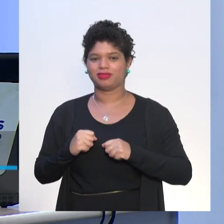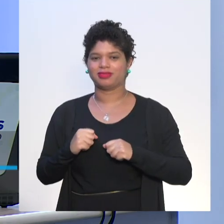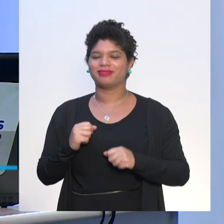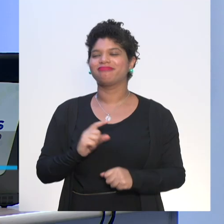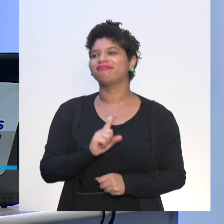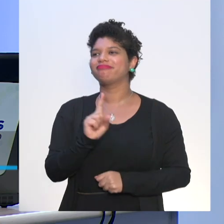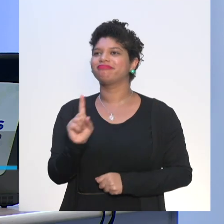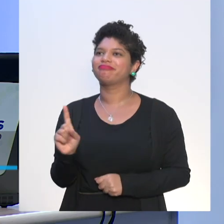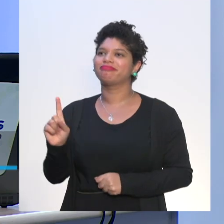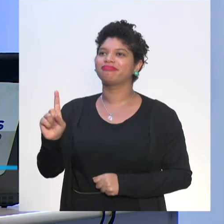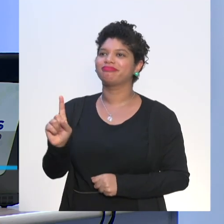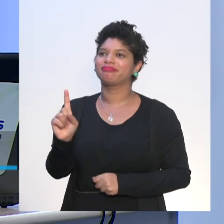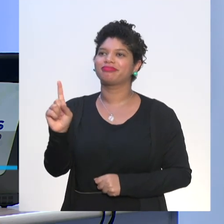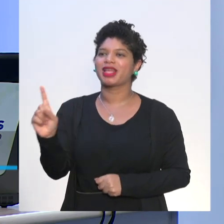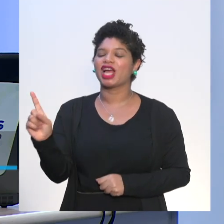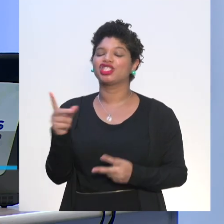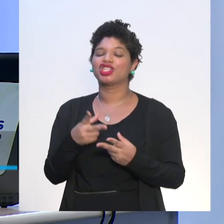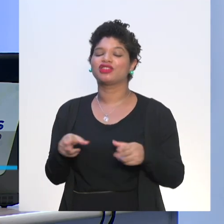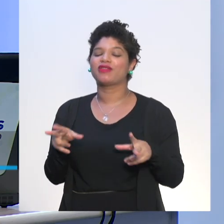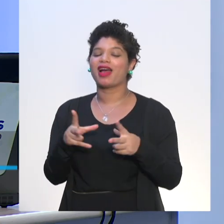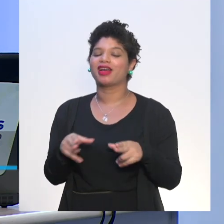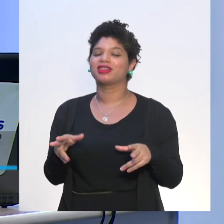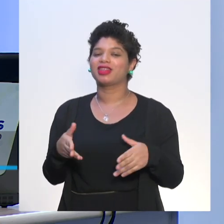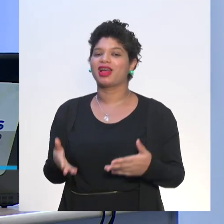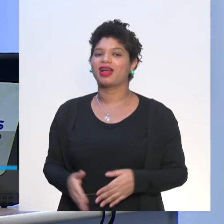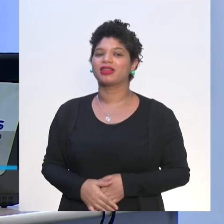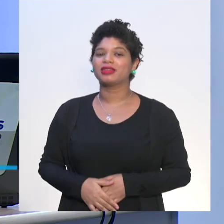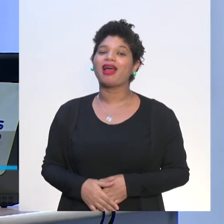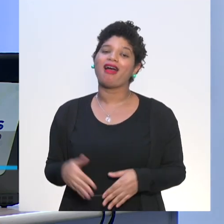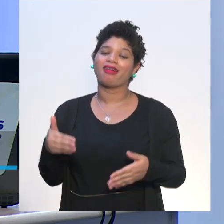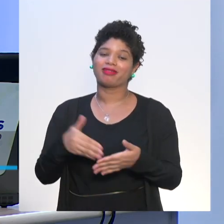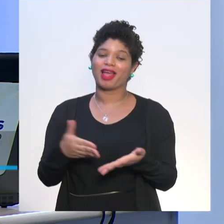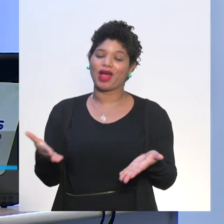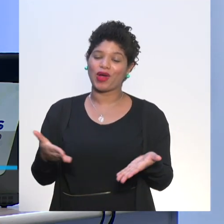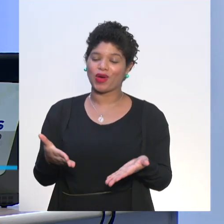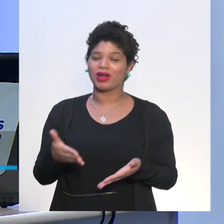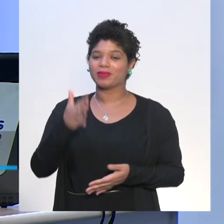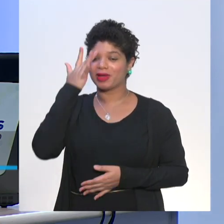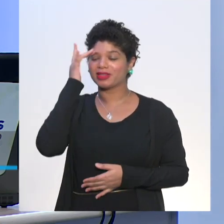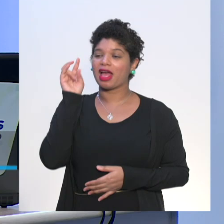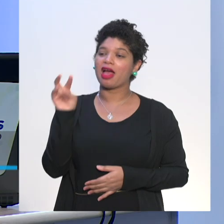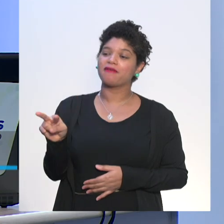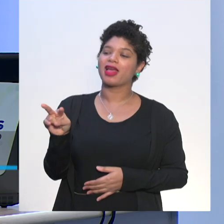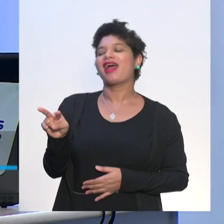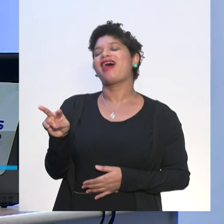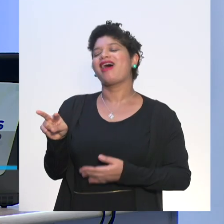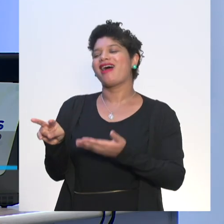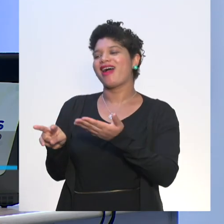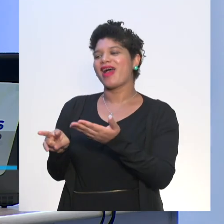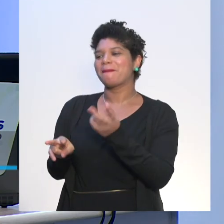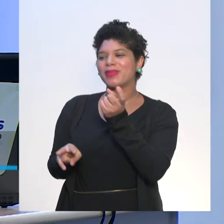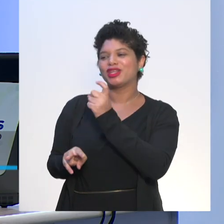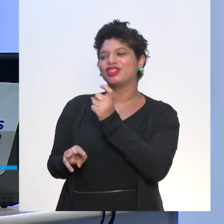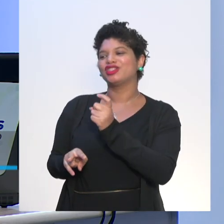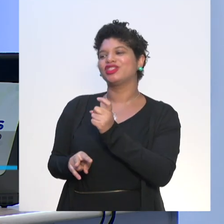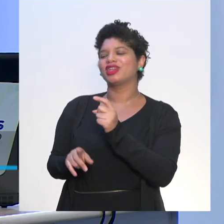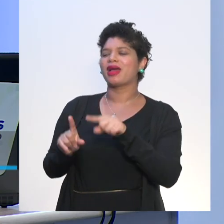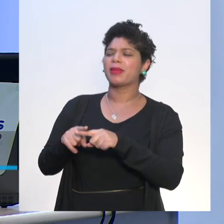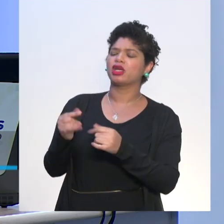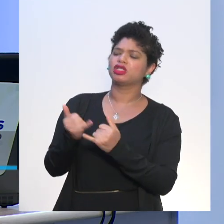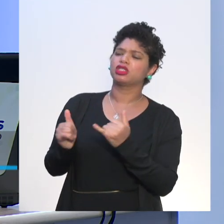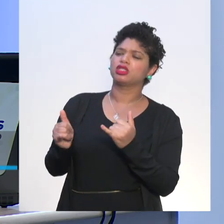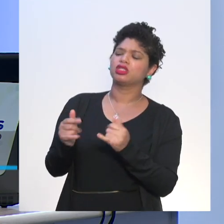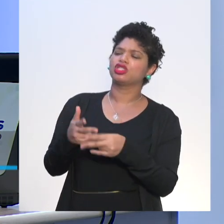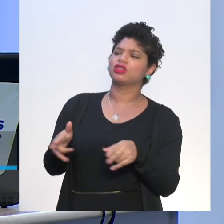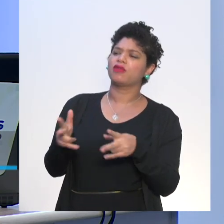pelo mundo, de uma tal forma que, até hoje, os homens, quando olham para a mentira, pelo fato de